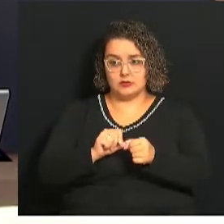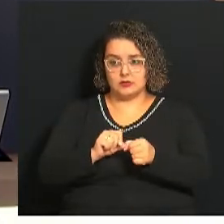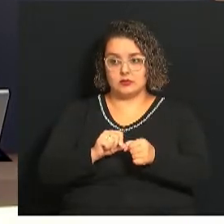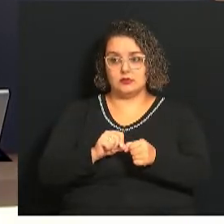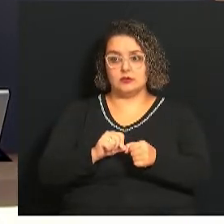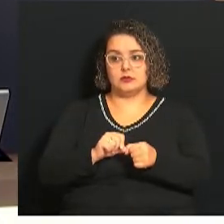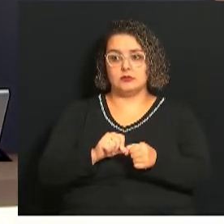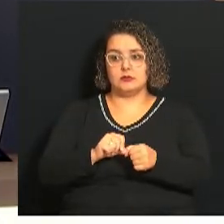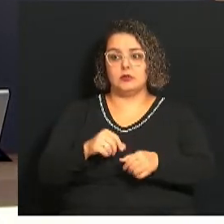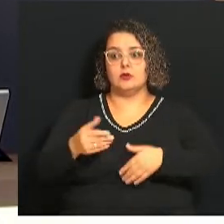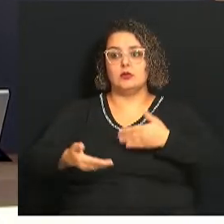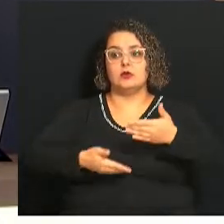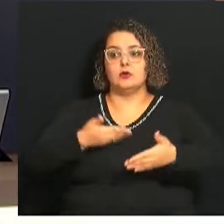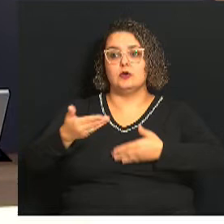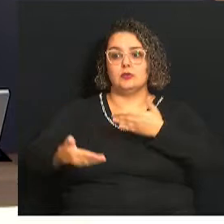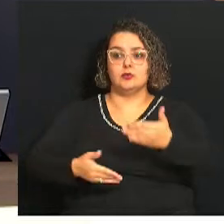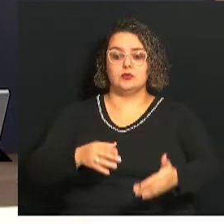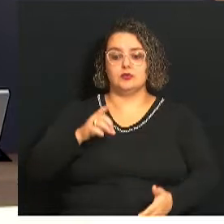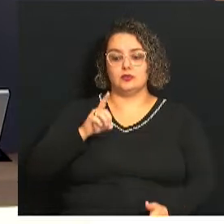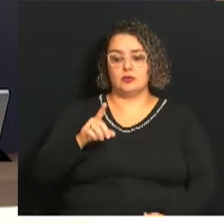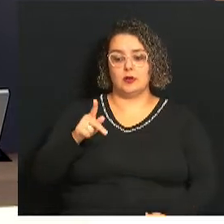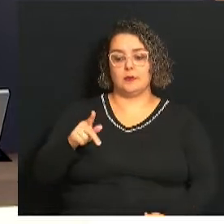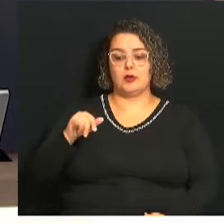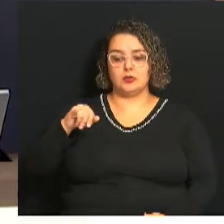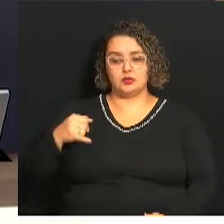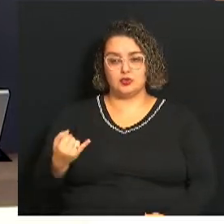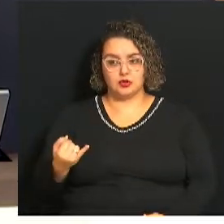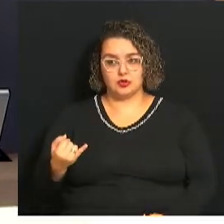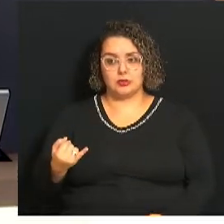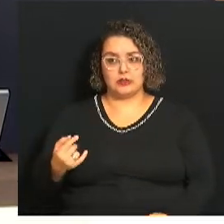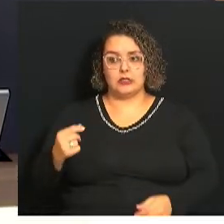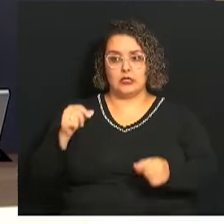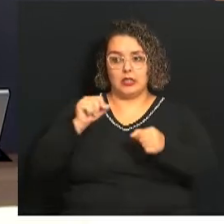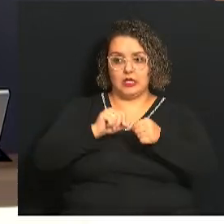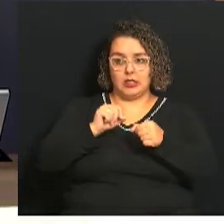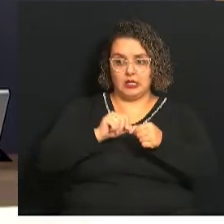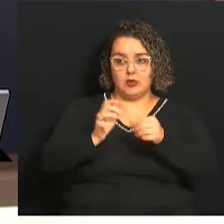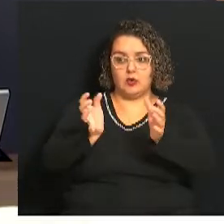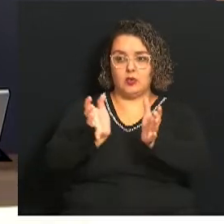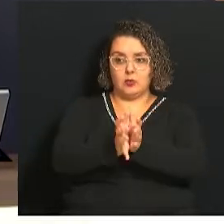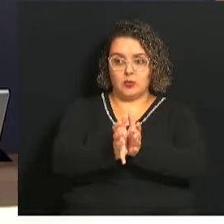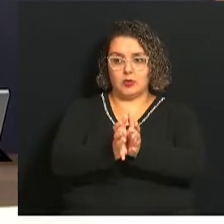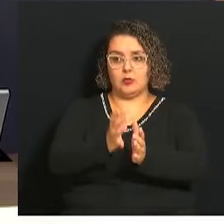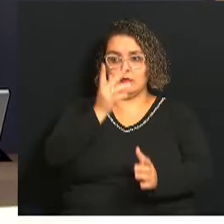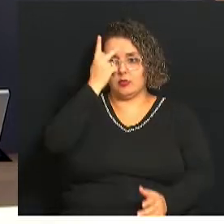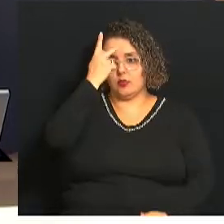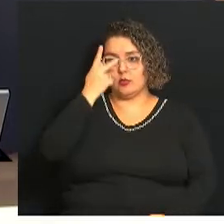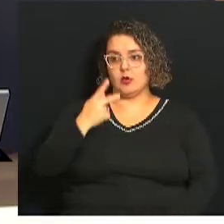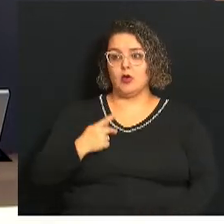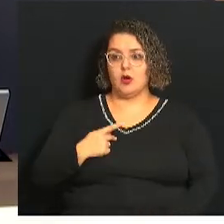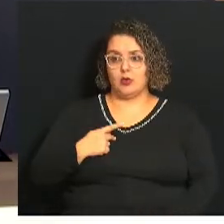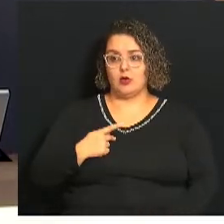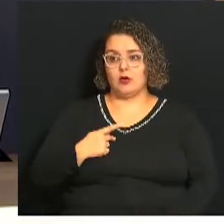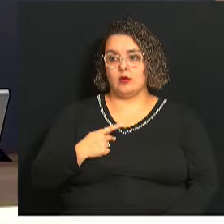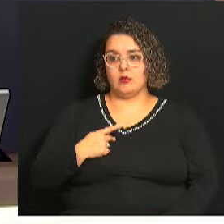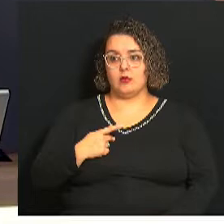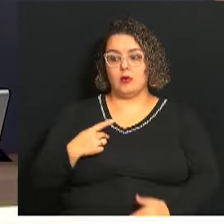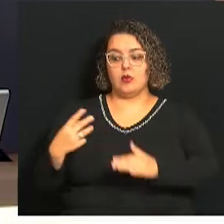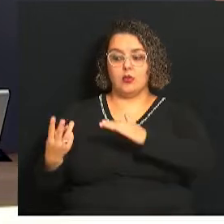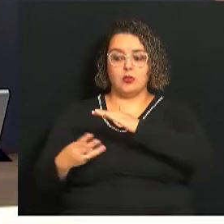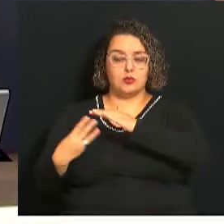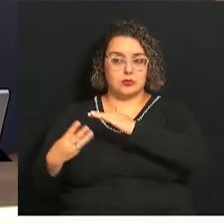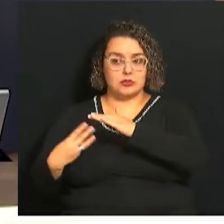o serviço do DPJ, ele é feito com equipe própria ou